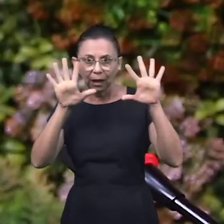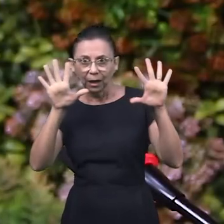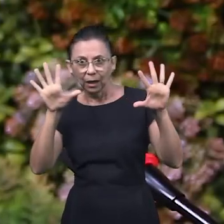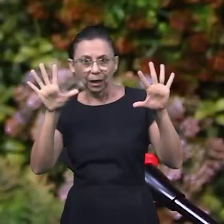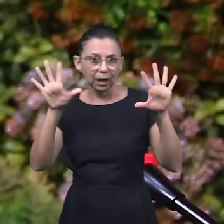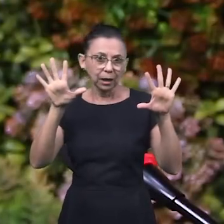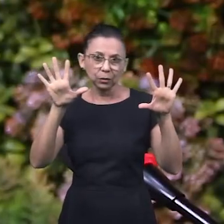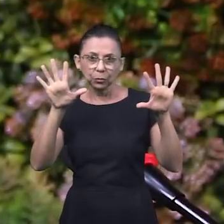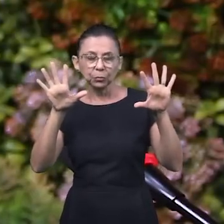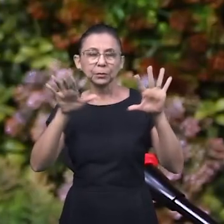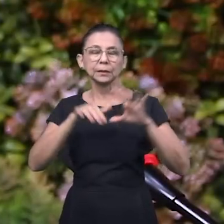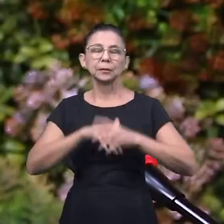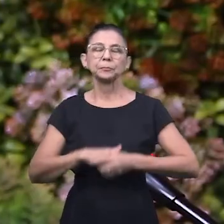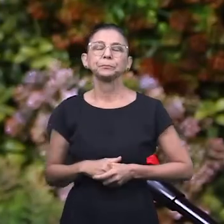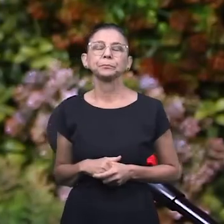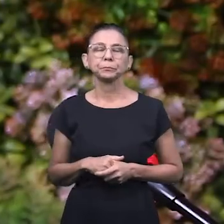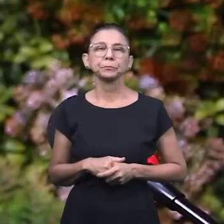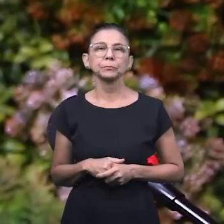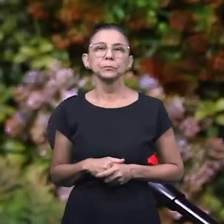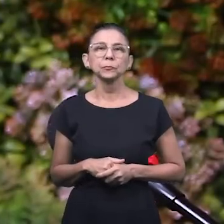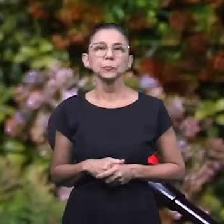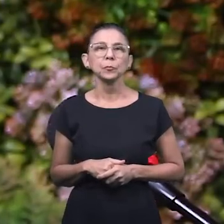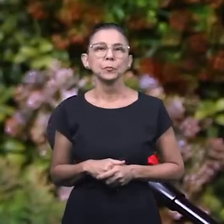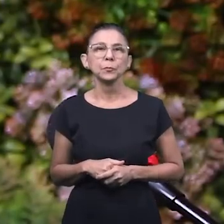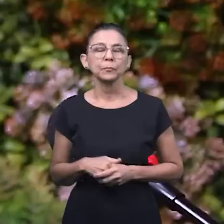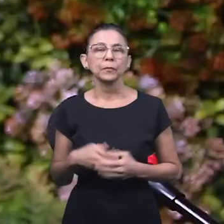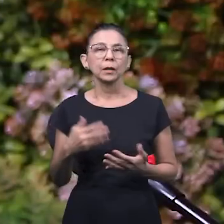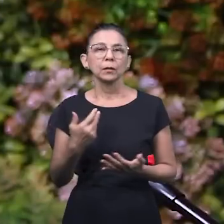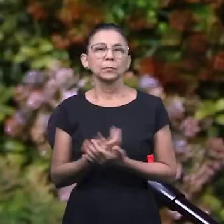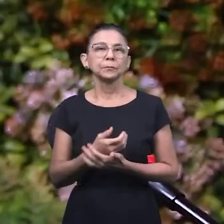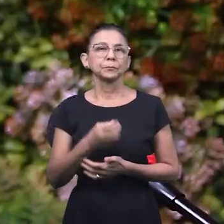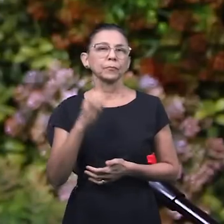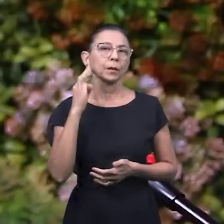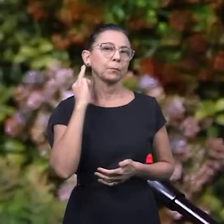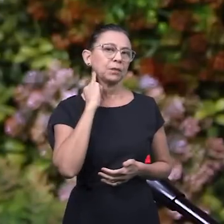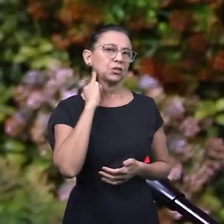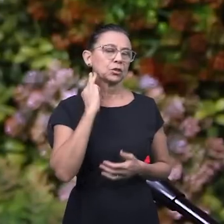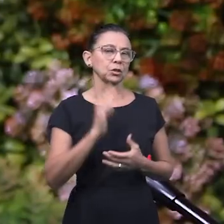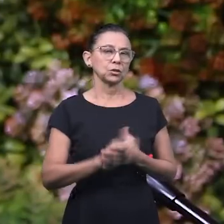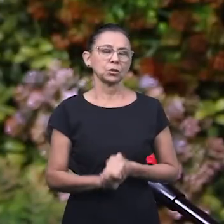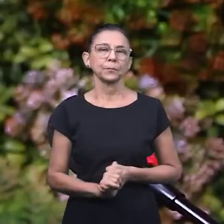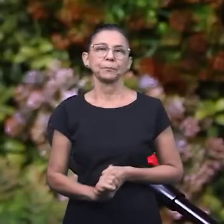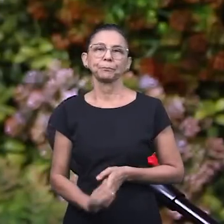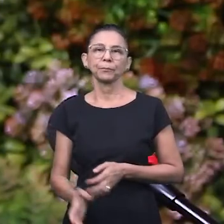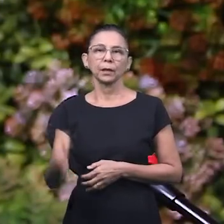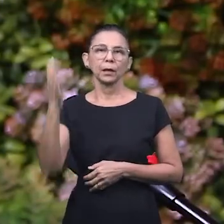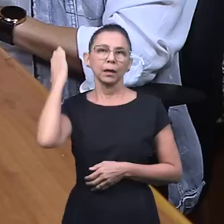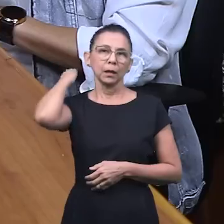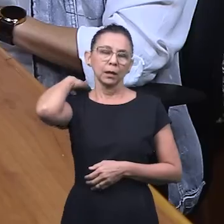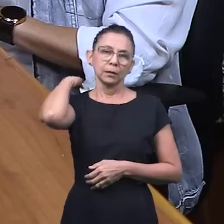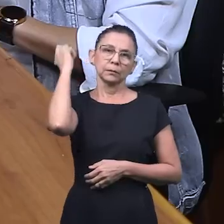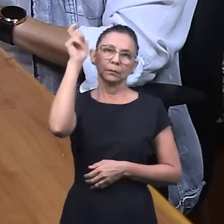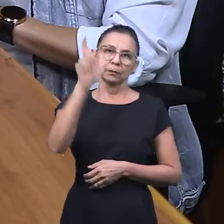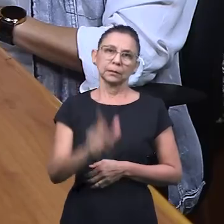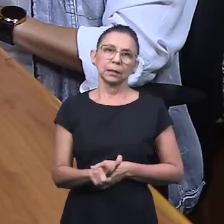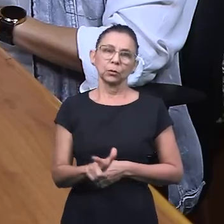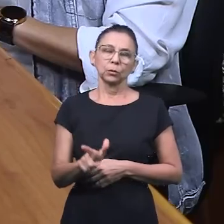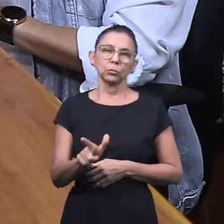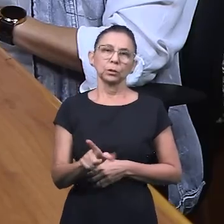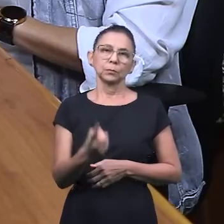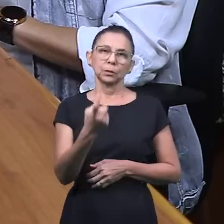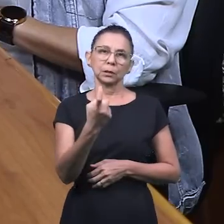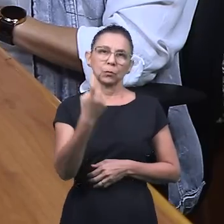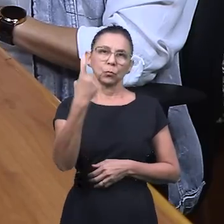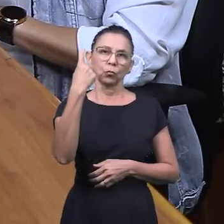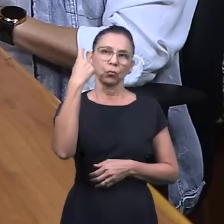Quando foi constatada essa meningite nela, foi colocado um dreno na coluna dela. Esse dreno, ele ia puxando esse